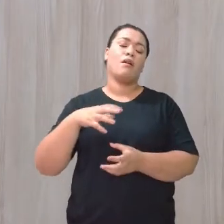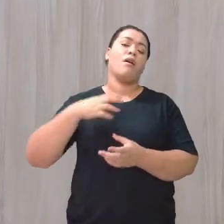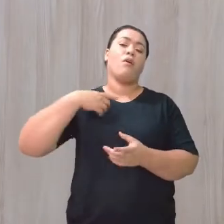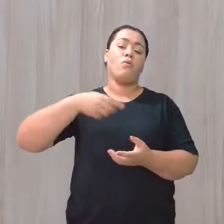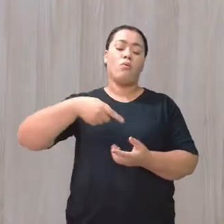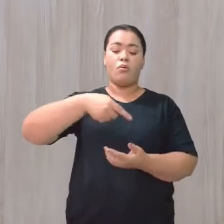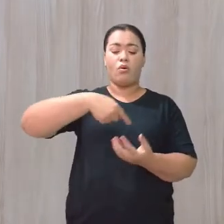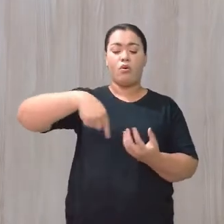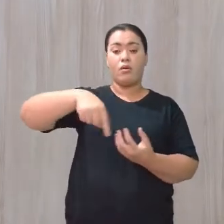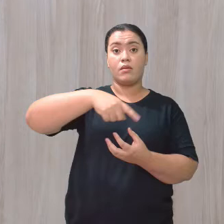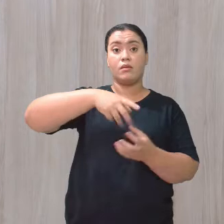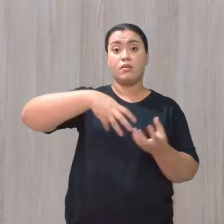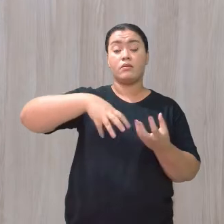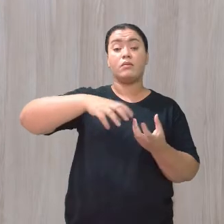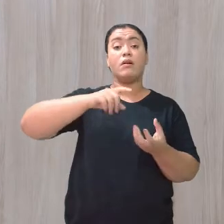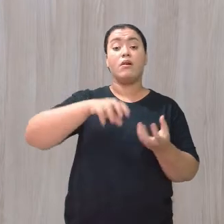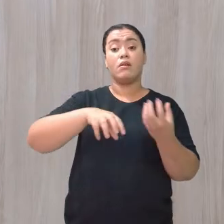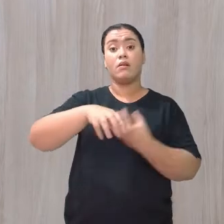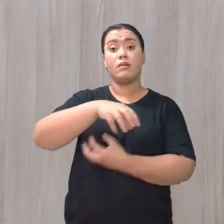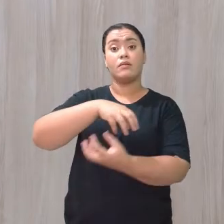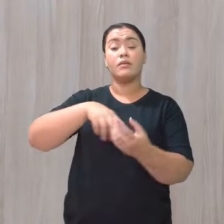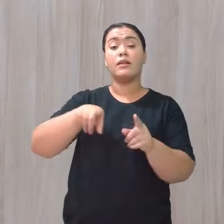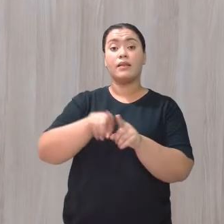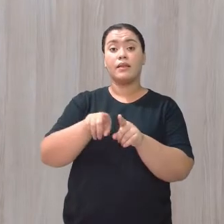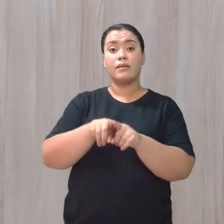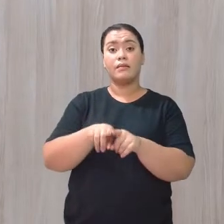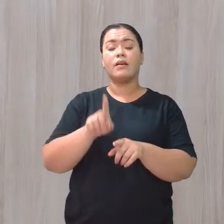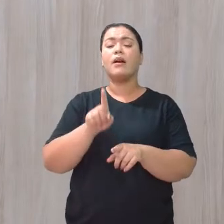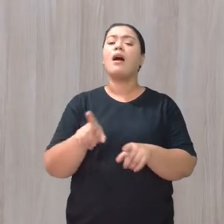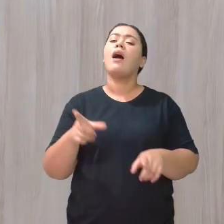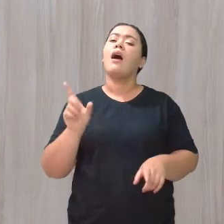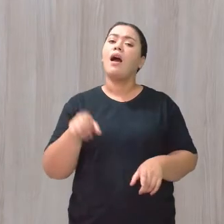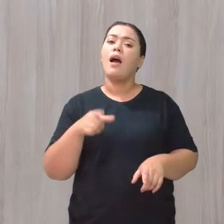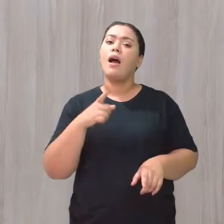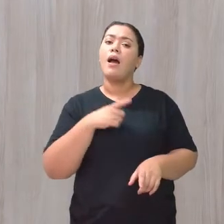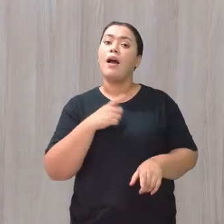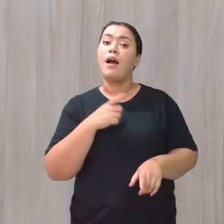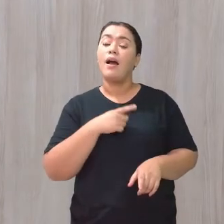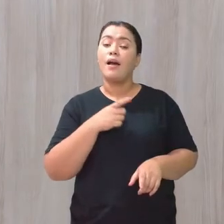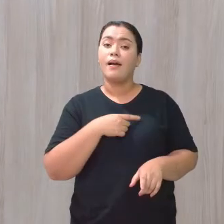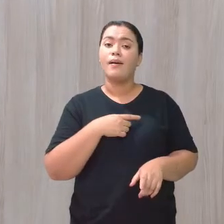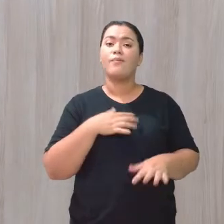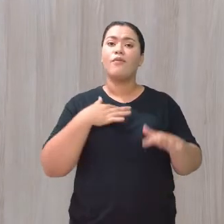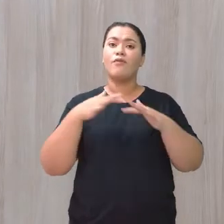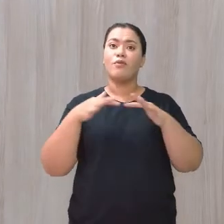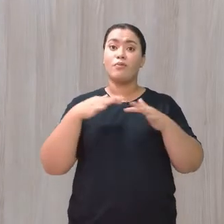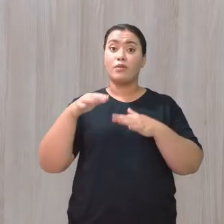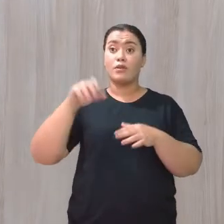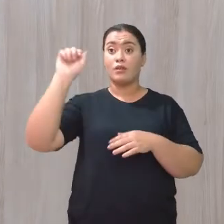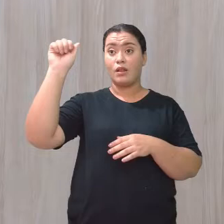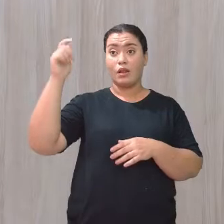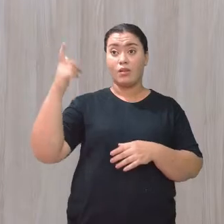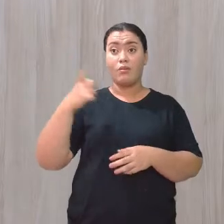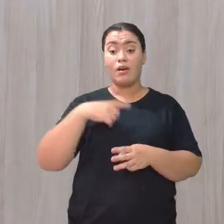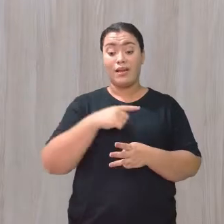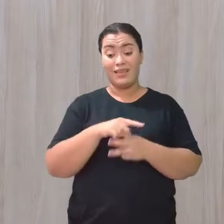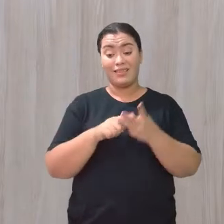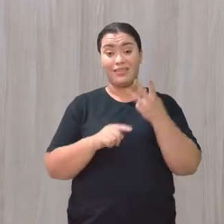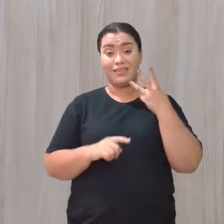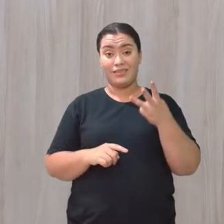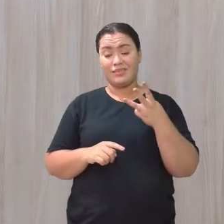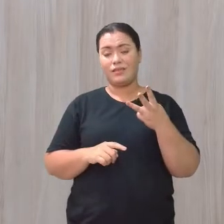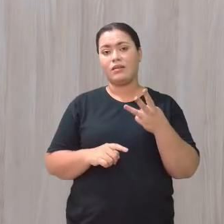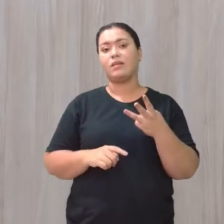translação. Isso também interfere com o movimento da Lua, que são 3, que é rotação, translação e